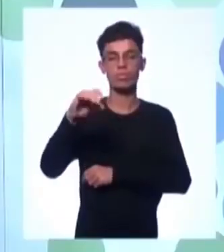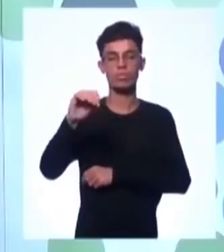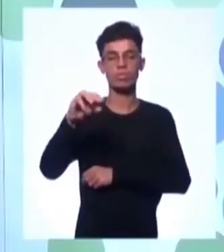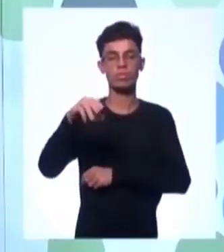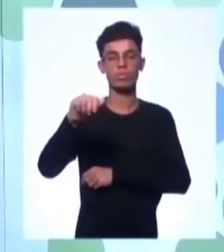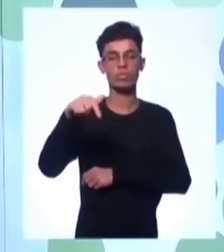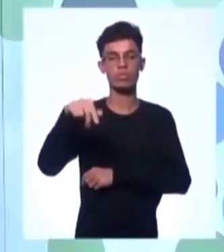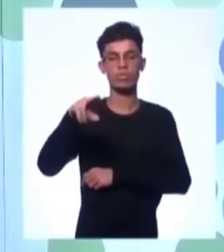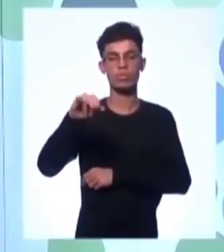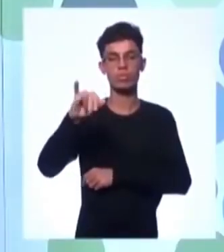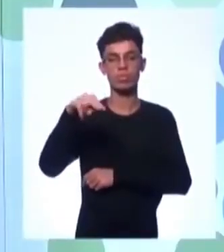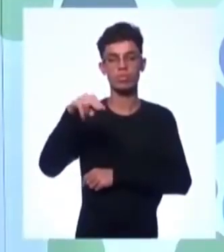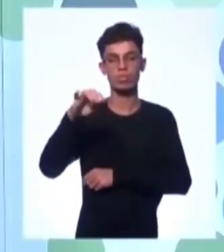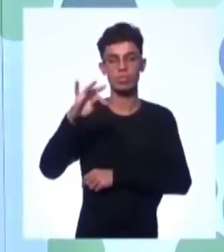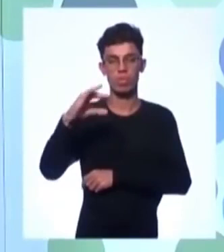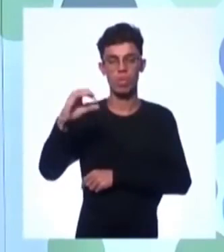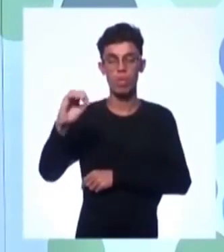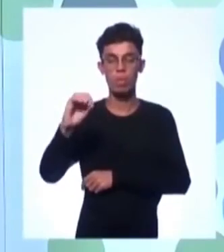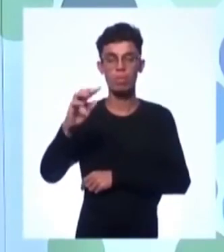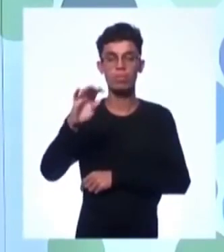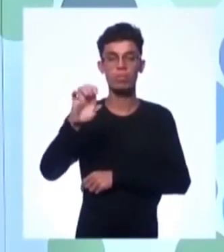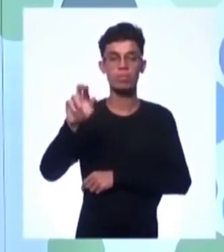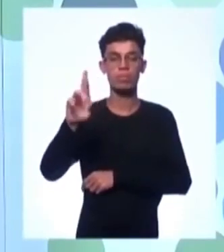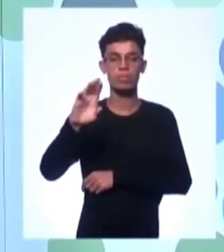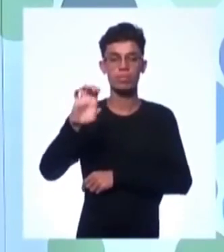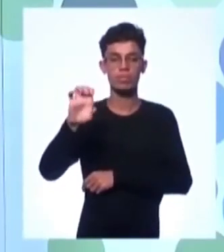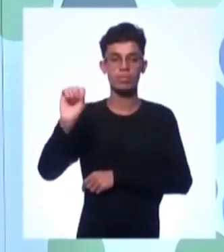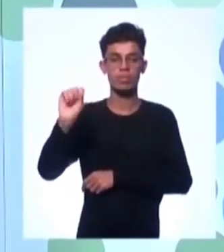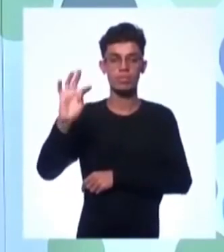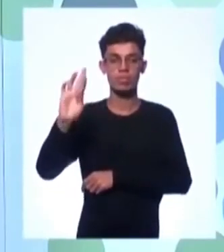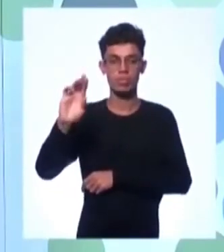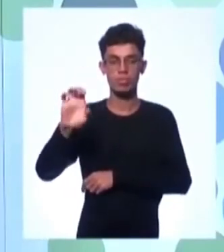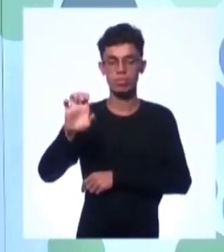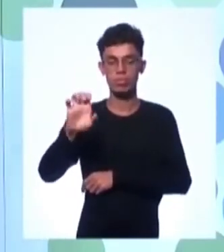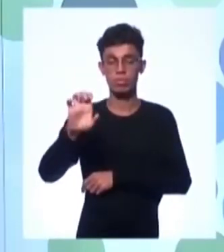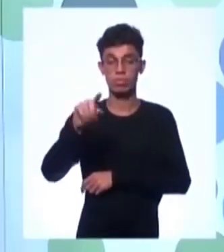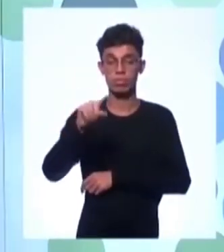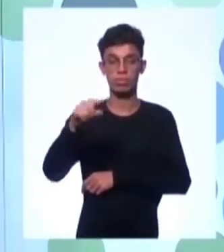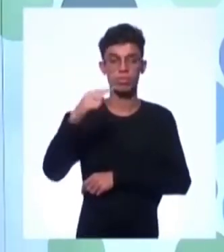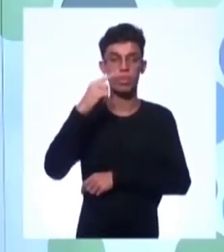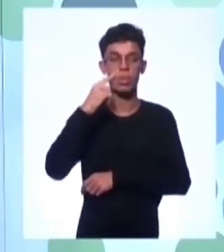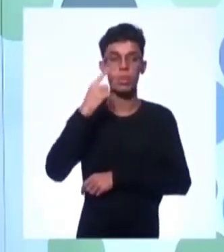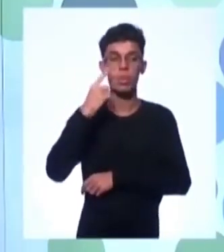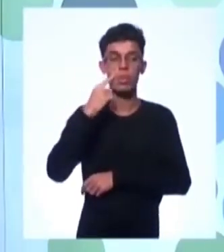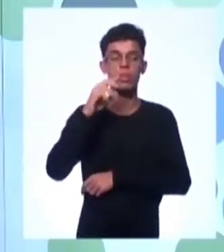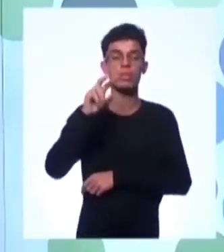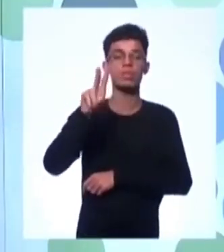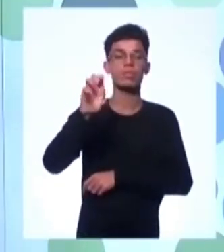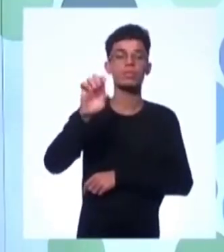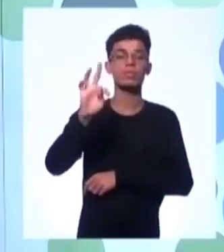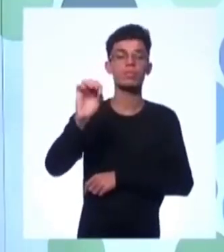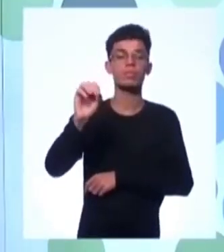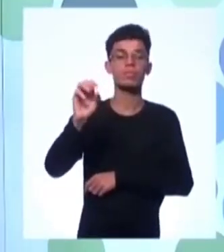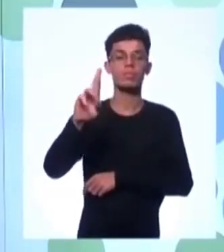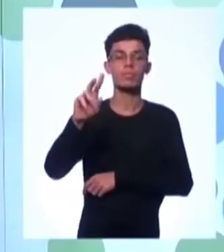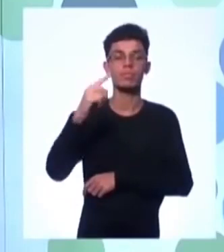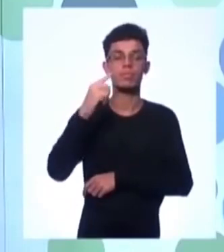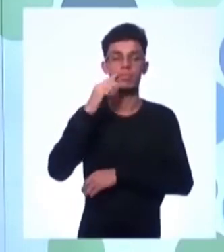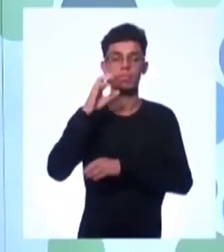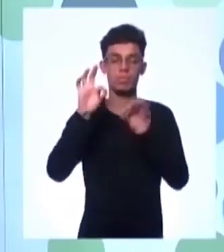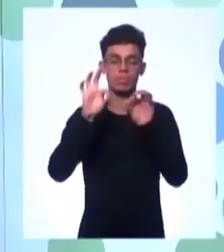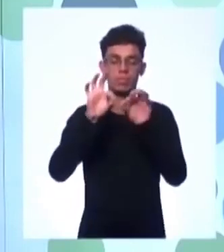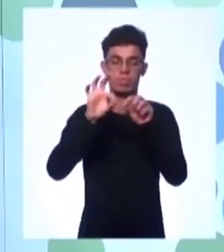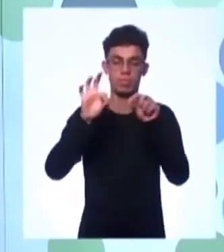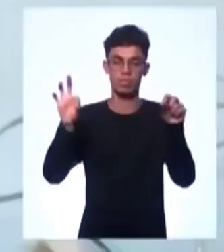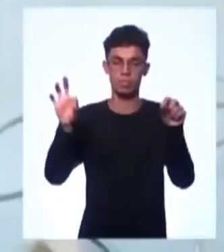terrestre. Para ajudar você a observar aí o campo magnético terrestre, eu trouxe um vetor. Essa flecha